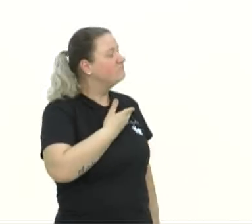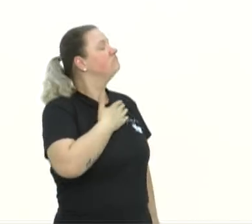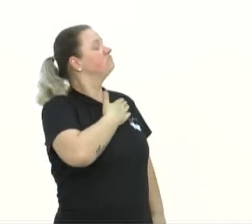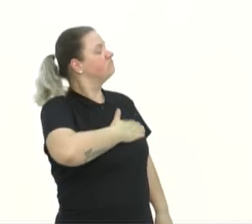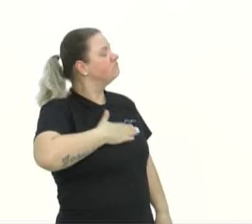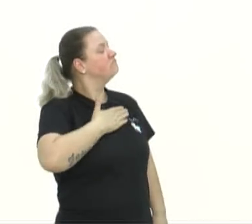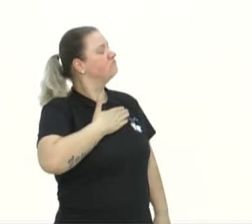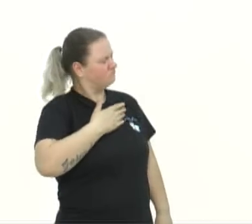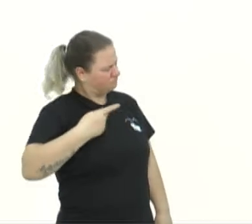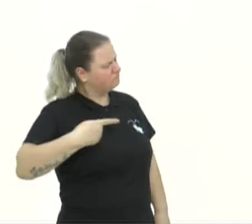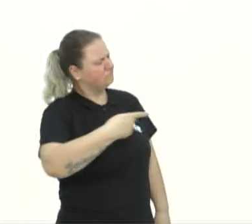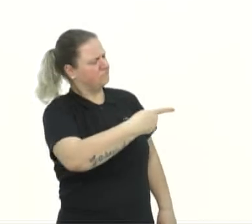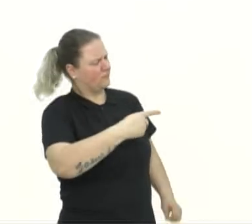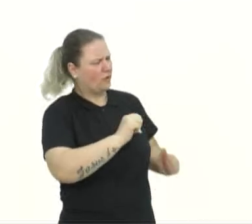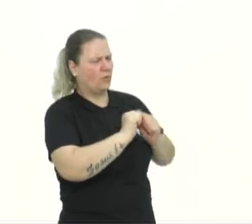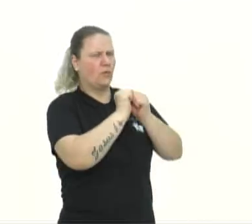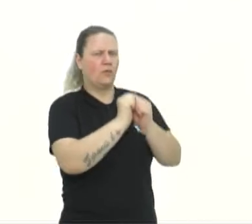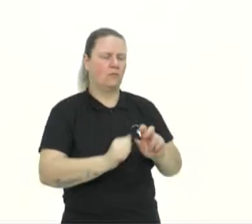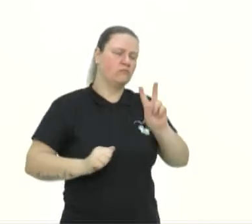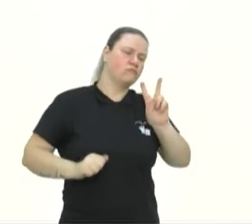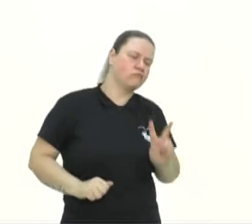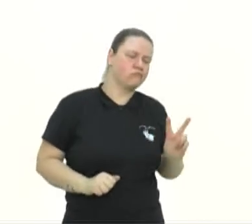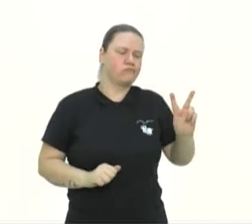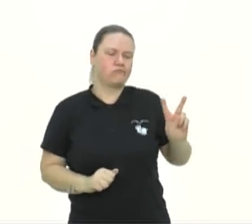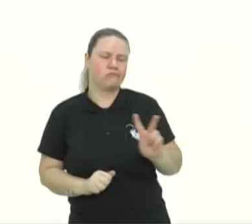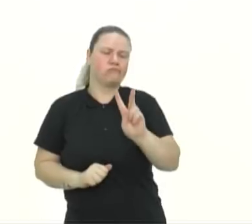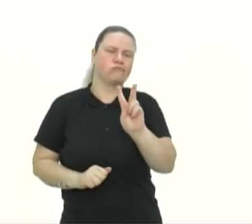tomou coragem e lá foram os dois.